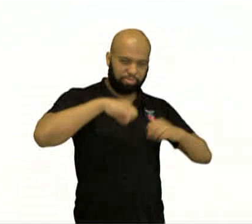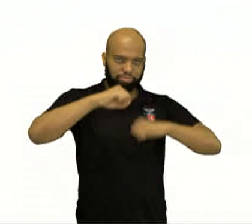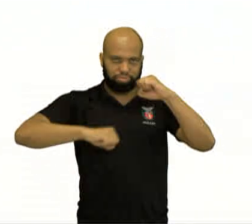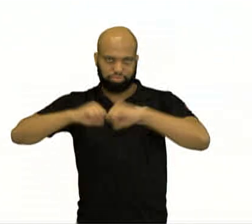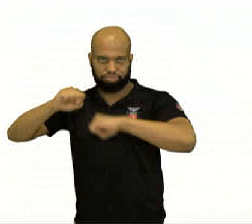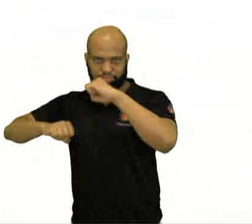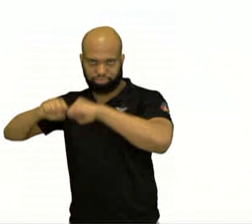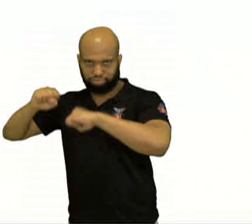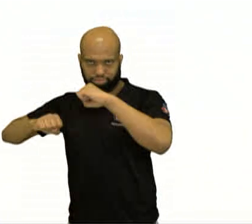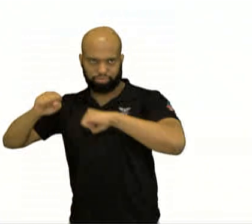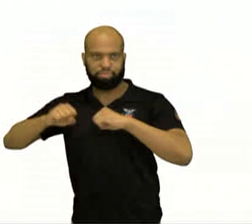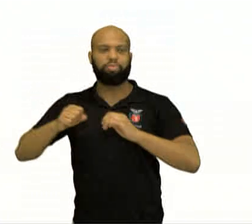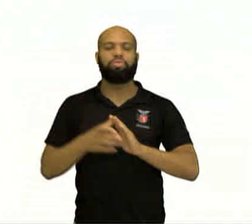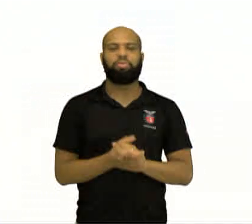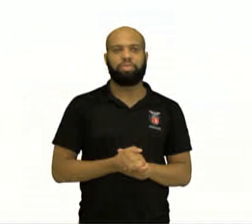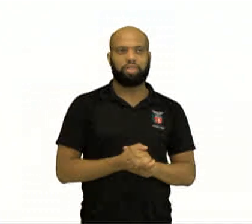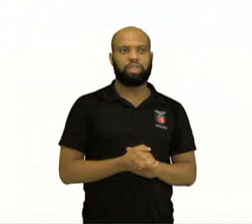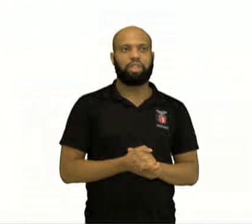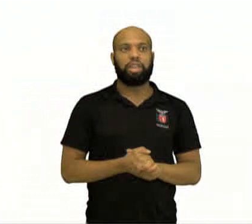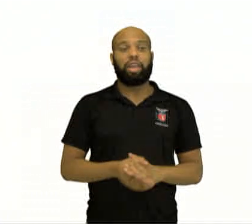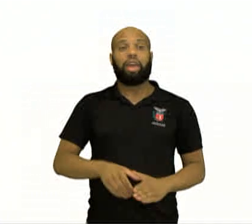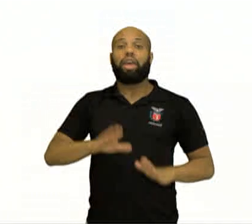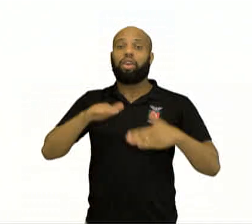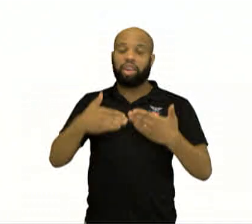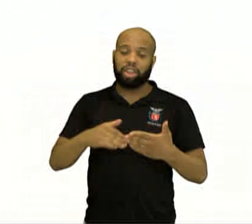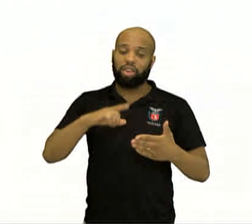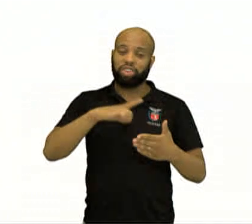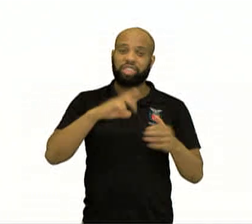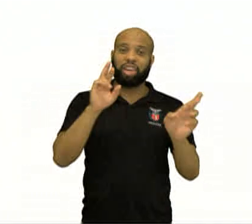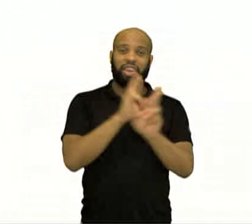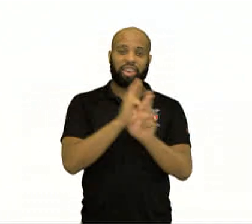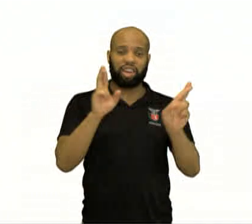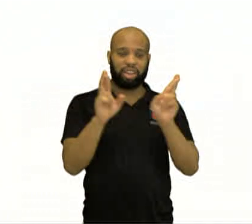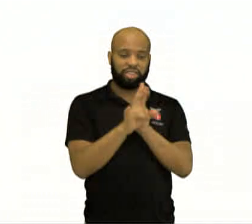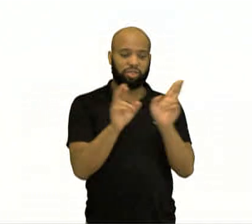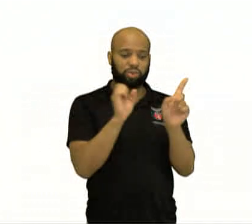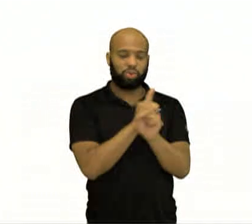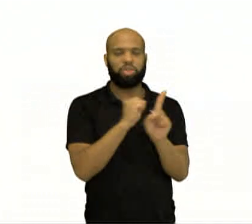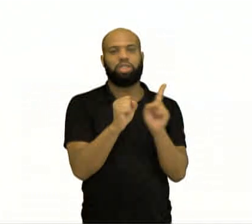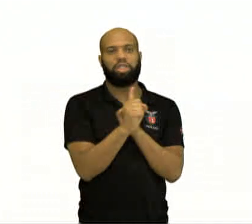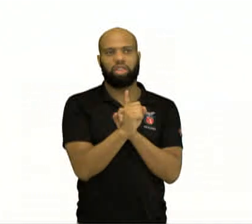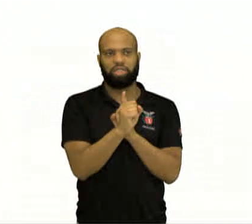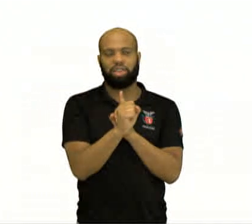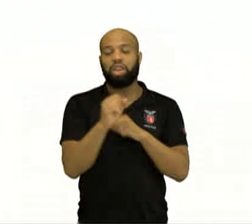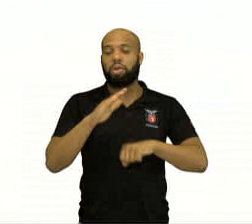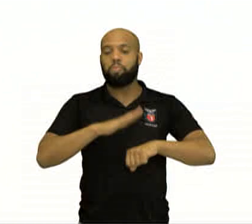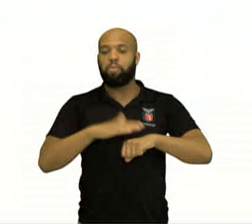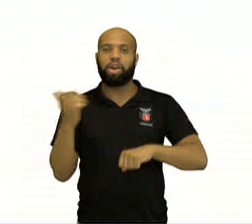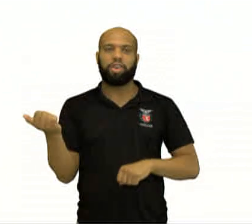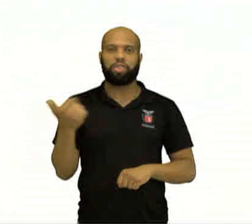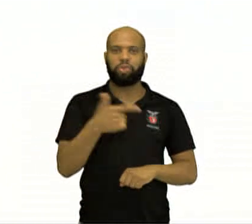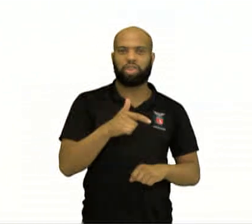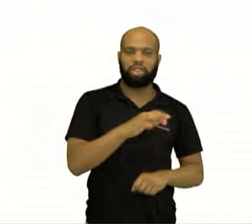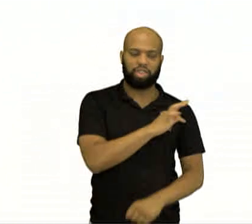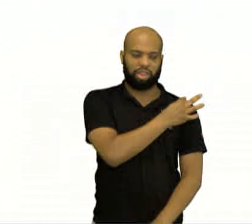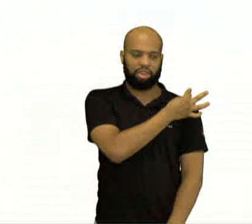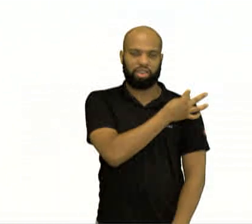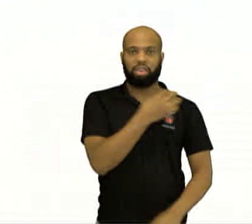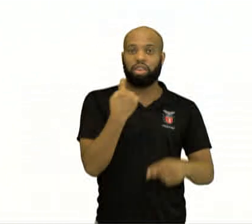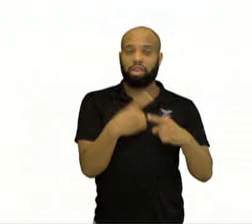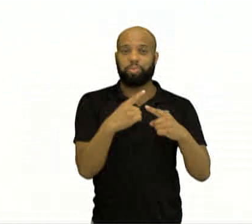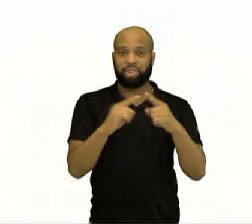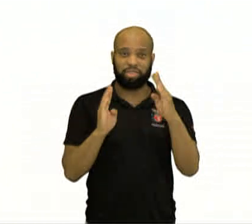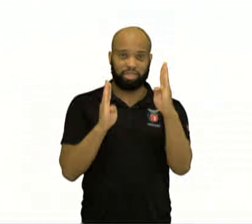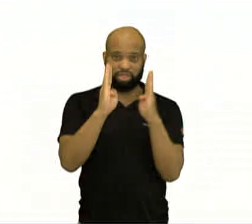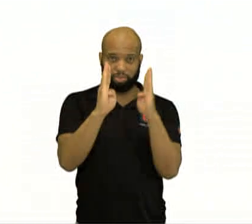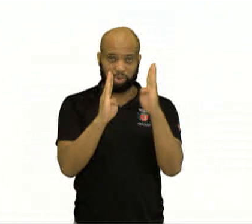inglesa foram muito mais sociais que técnicas, tendo em vista que é nessa